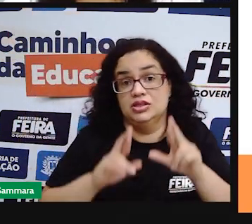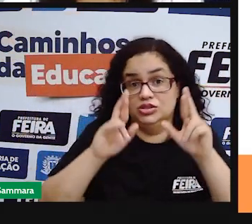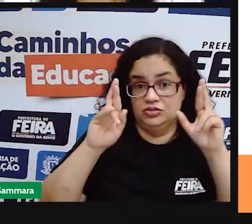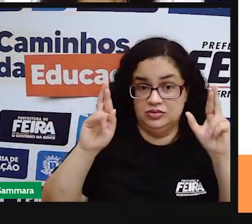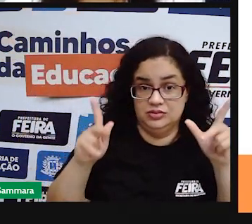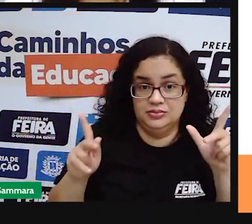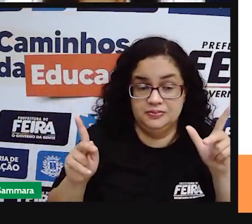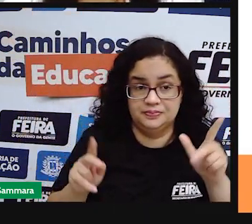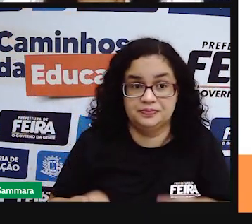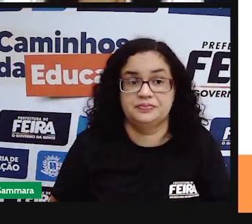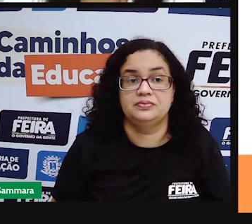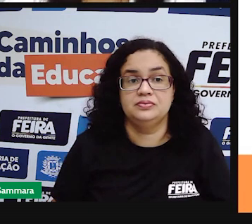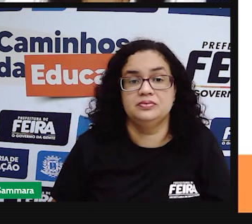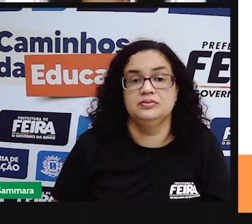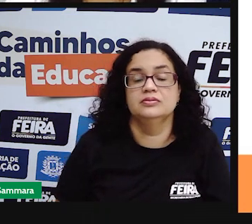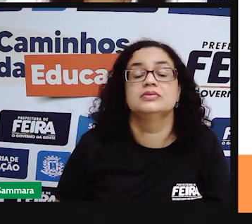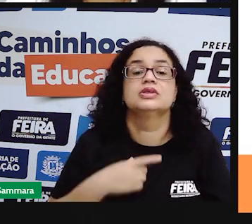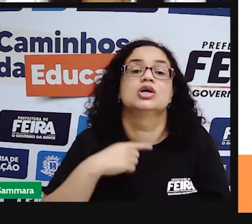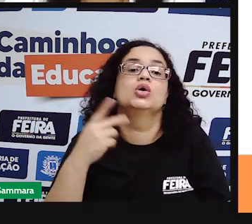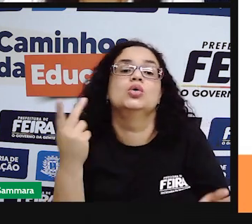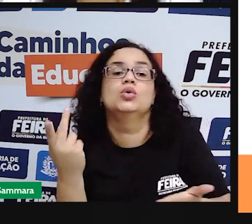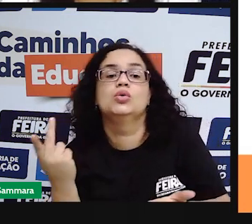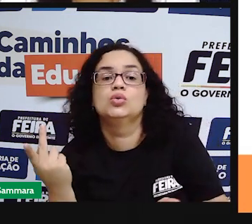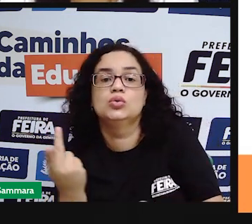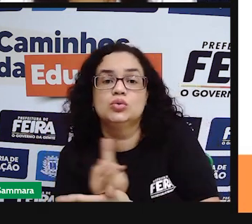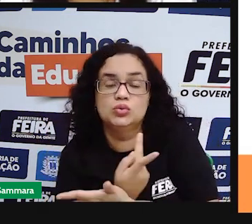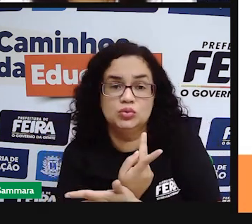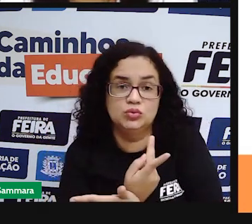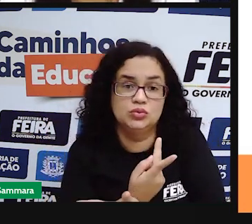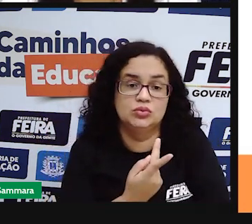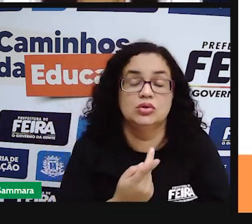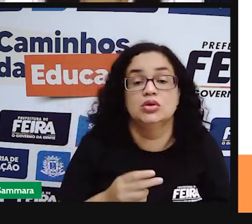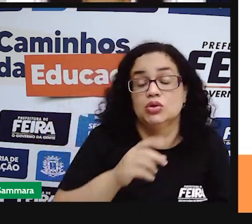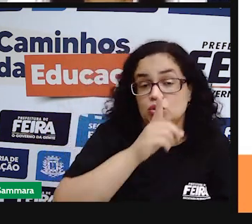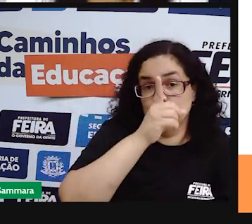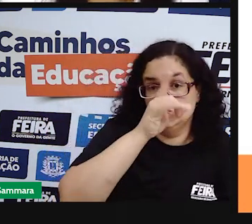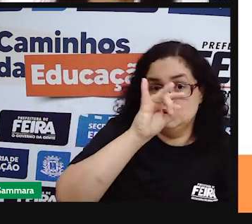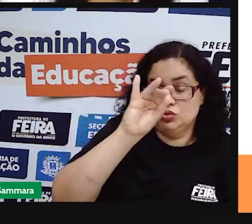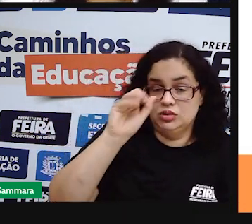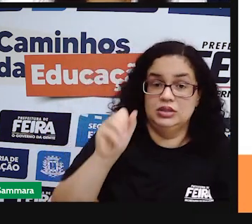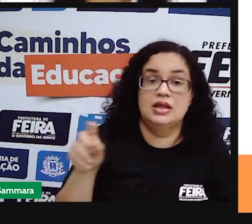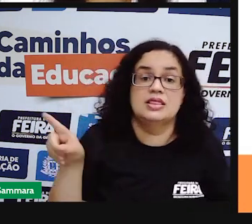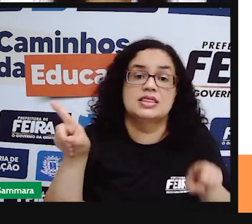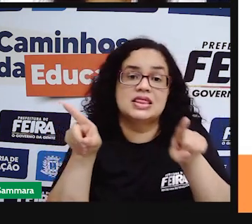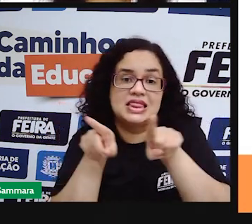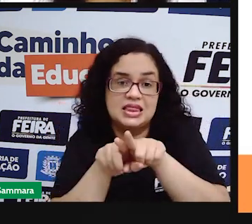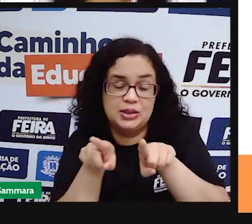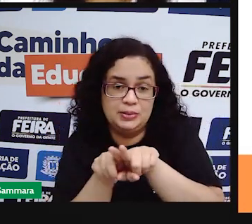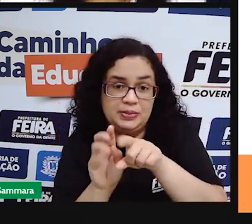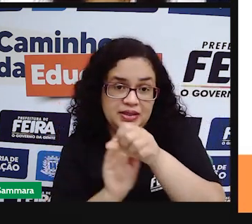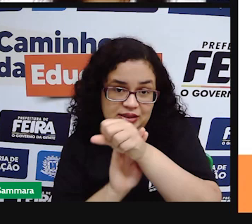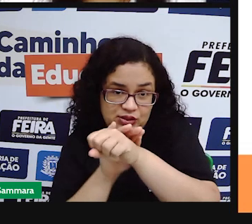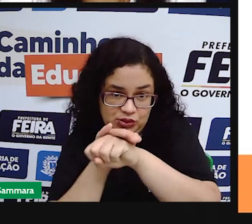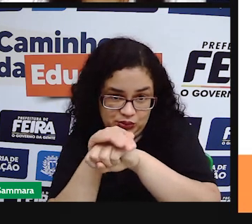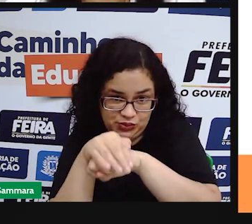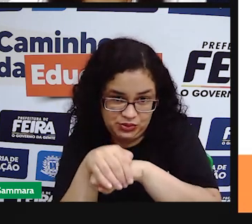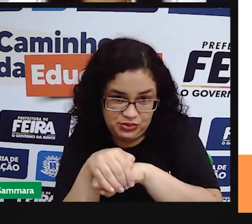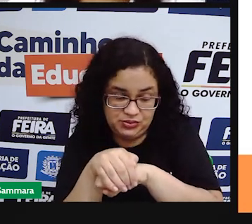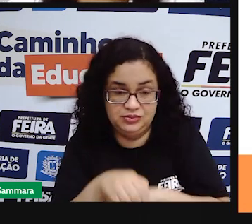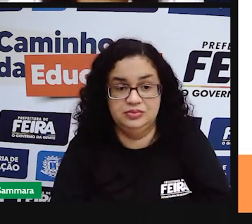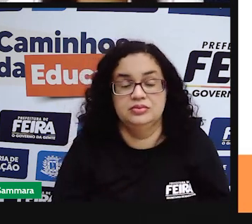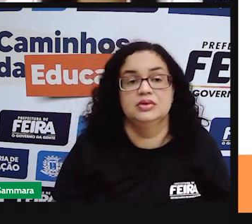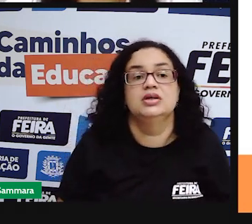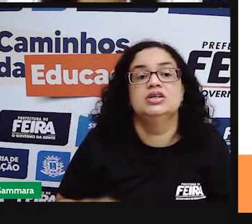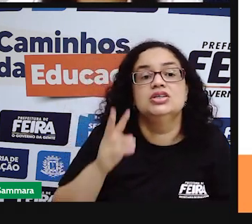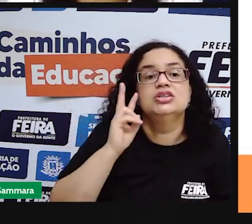E aí é onde acontece a formação aí do dia e também da noite. Você